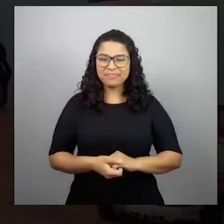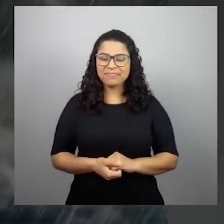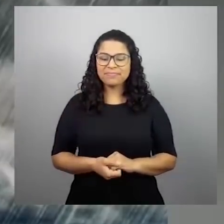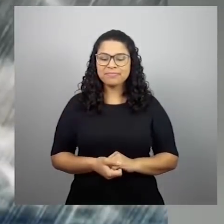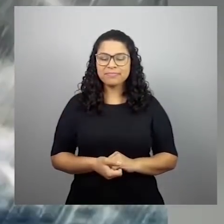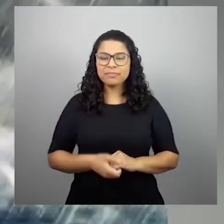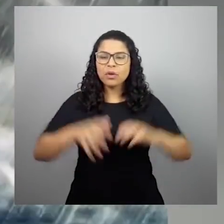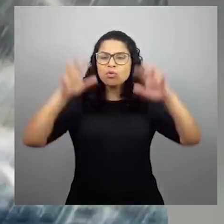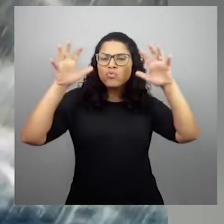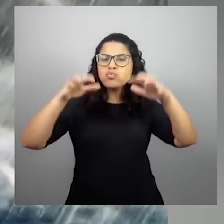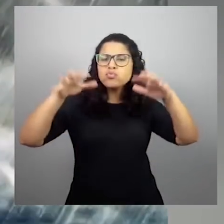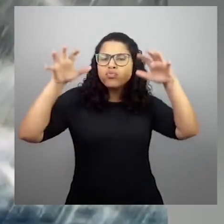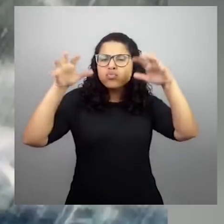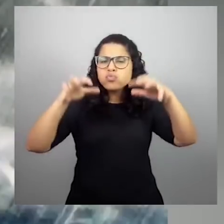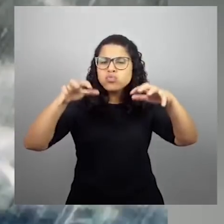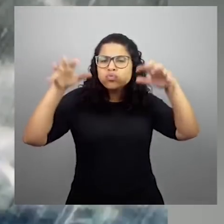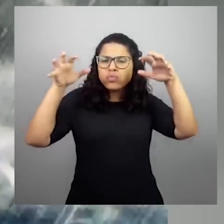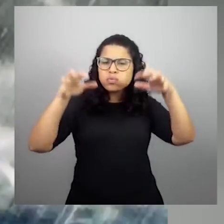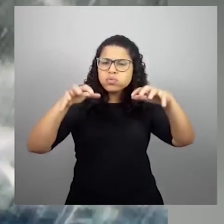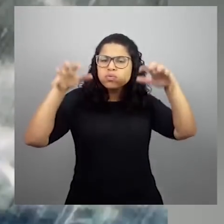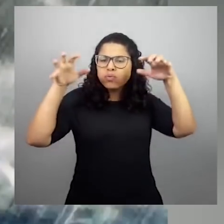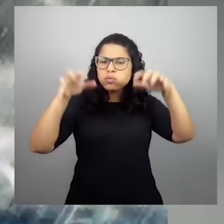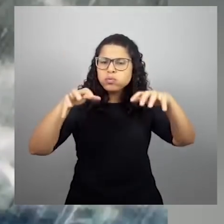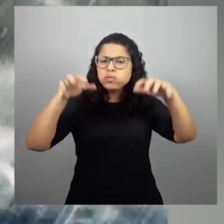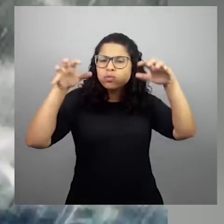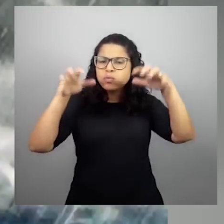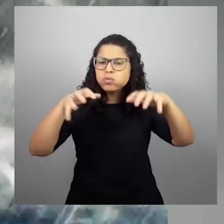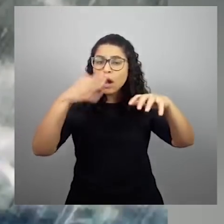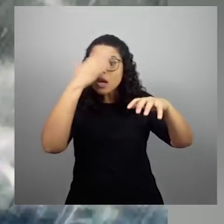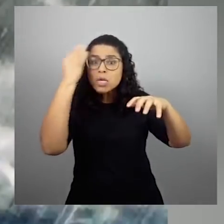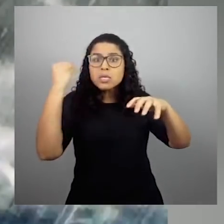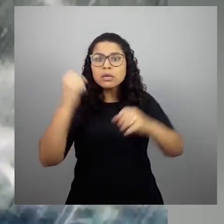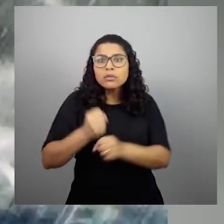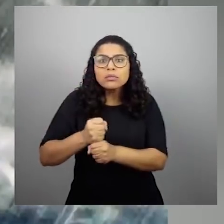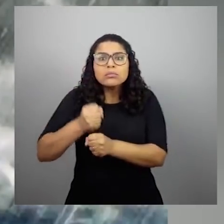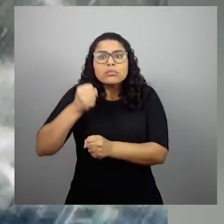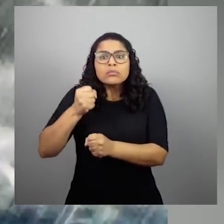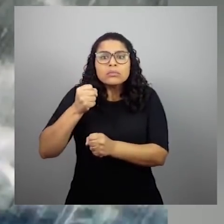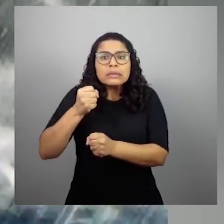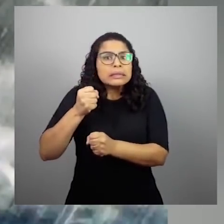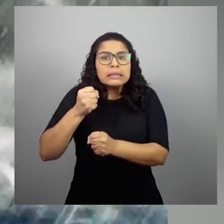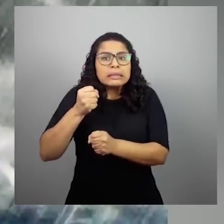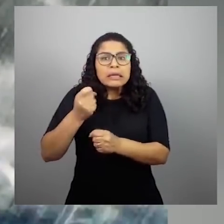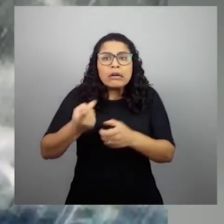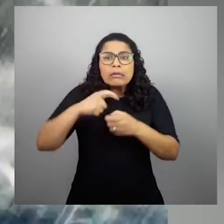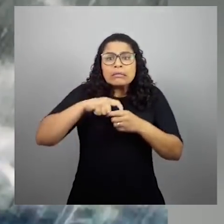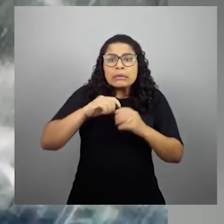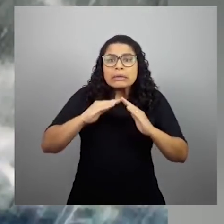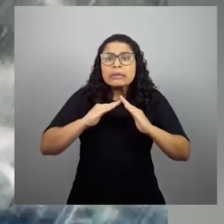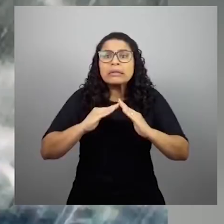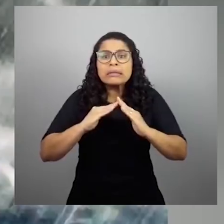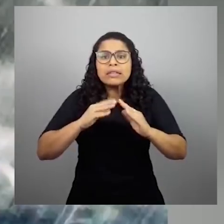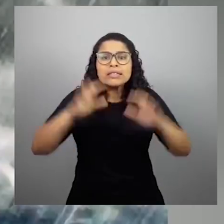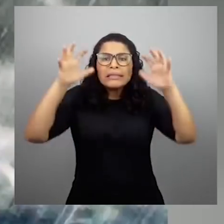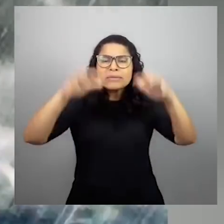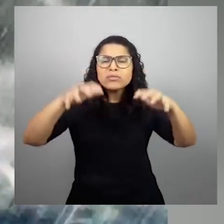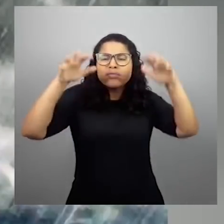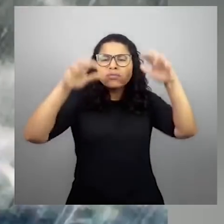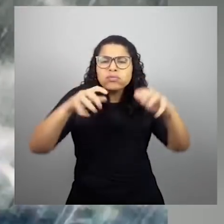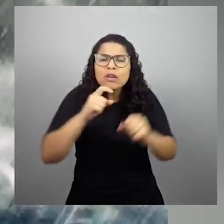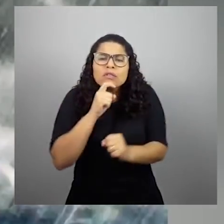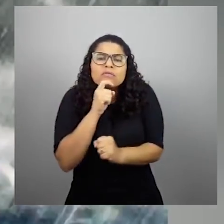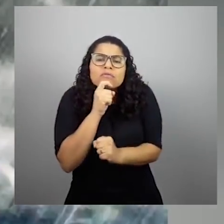começar. Gente, olha essa chuva, vocês esqueceram o guarda-chuva, não tem como voltar pra trás. E aí, tá chovendo,